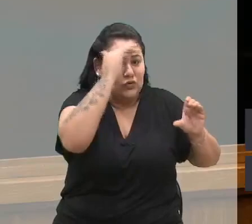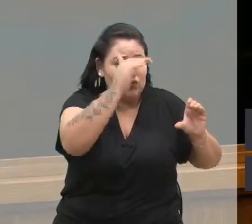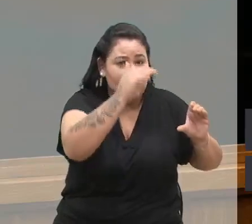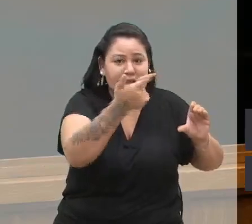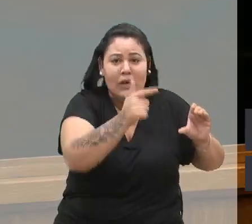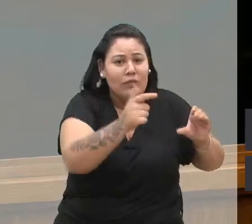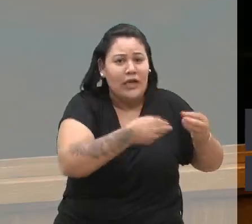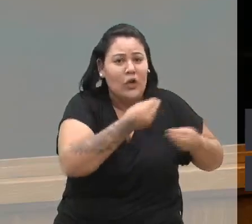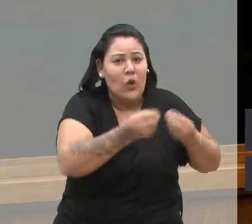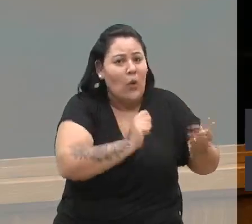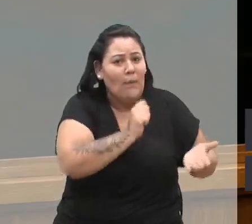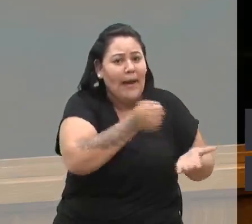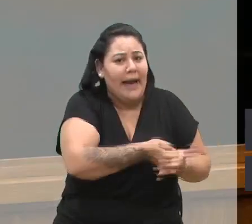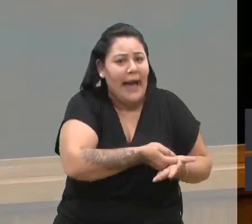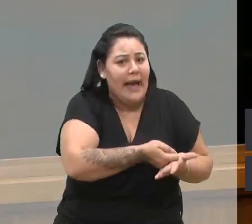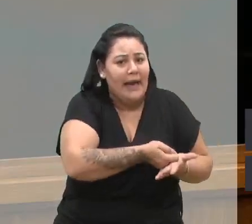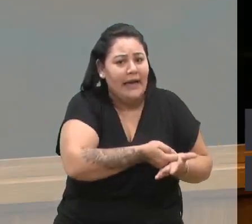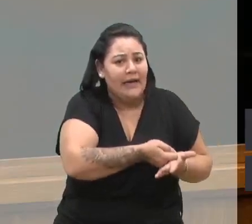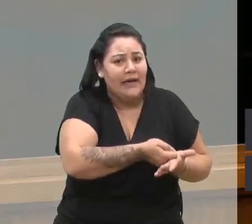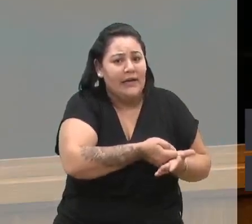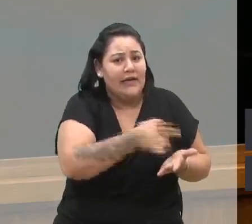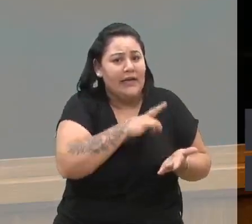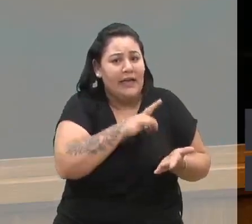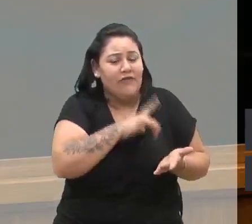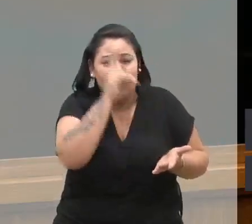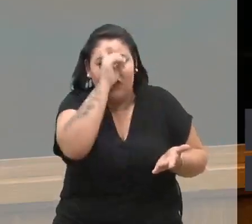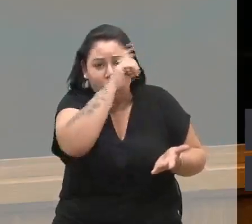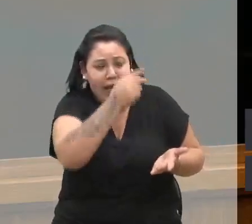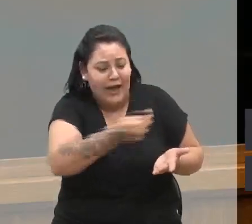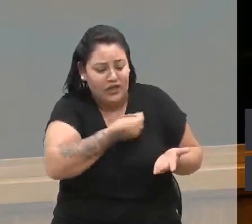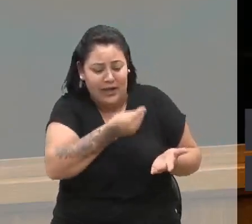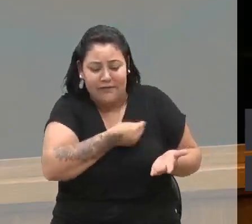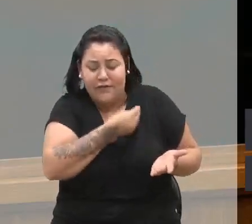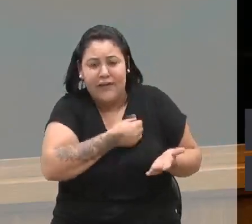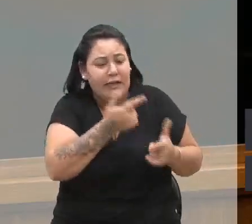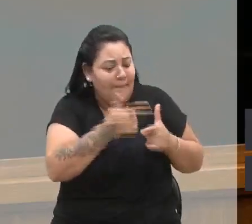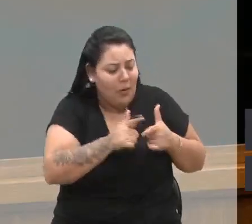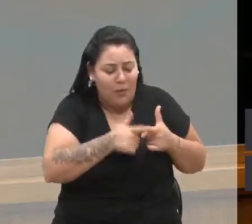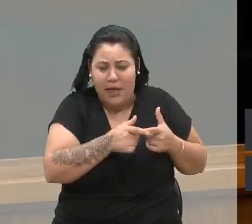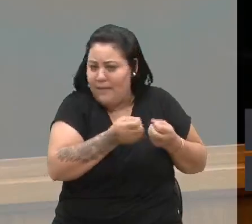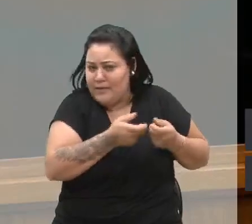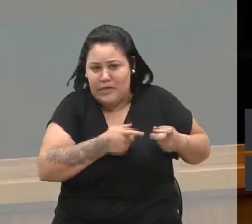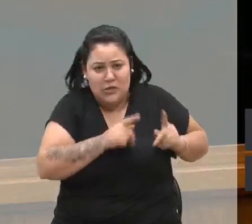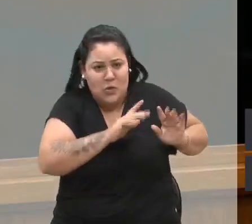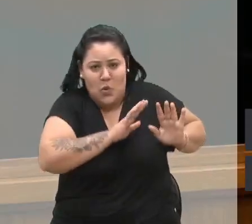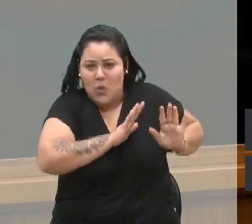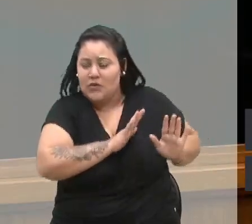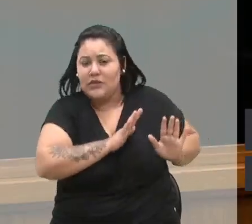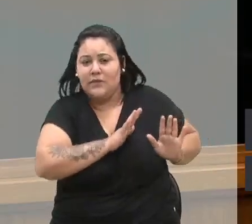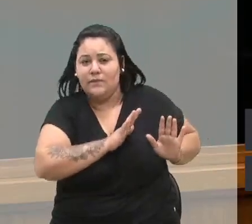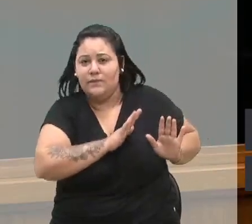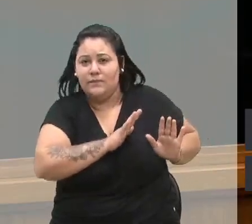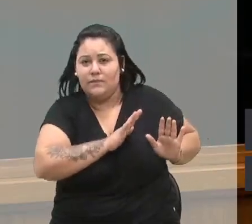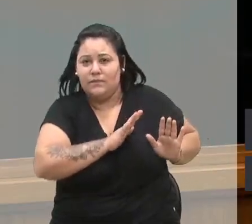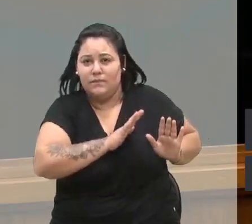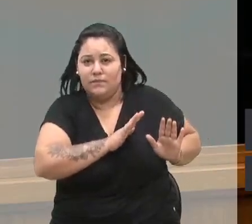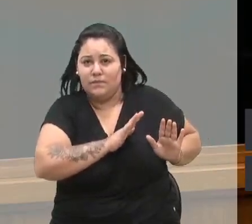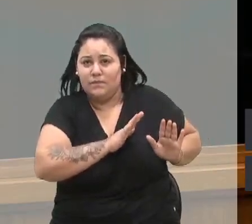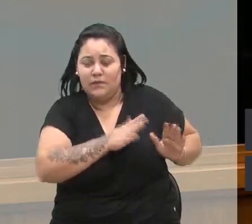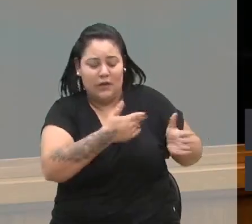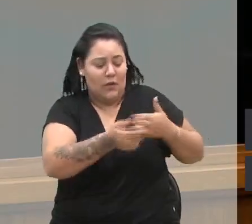de falta de condições que ele teve por N razões da sua vida, não importa aqui se é